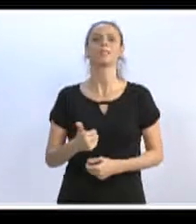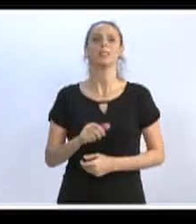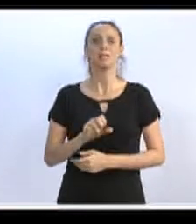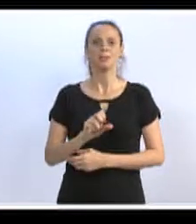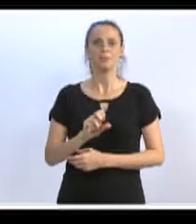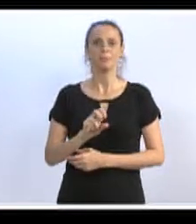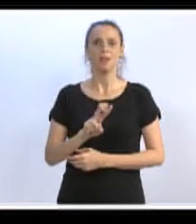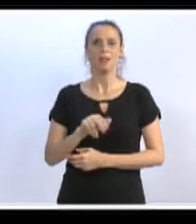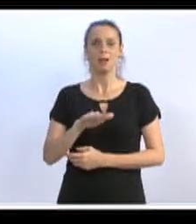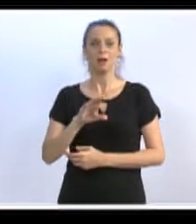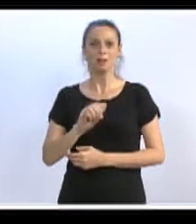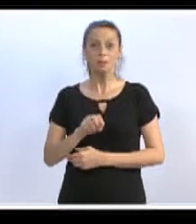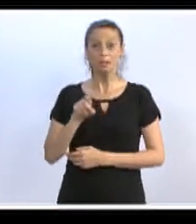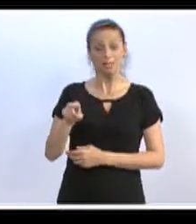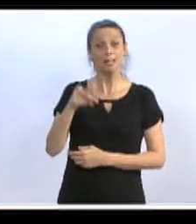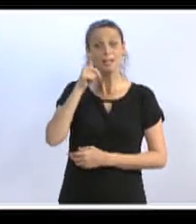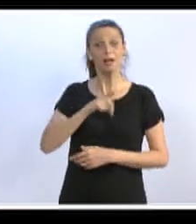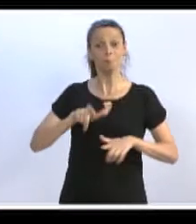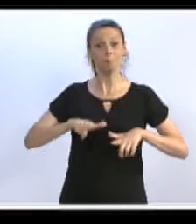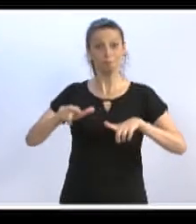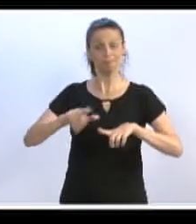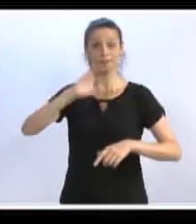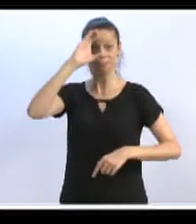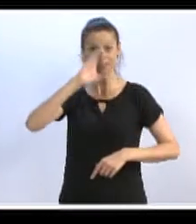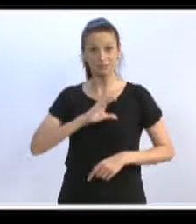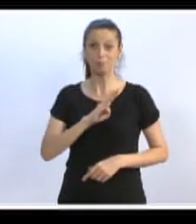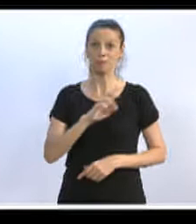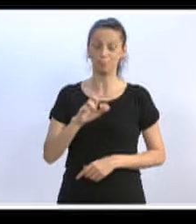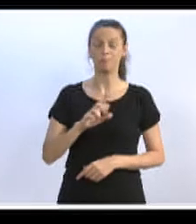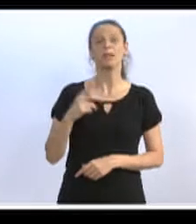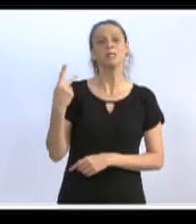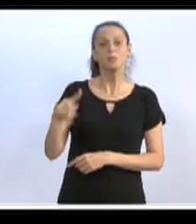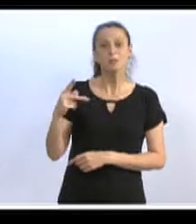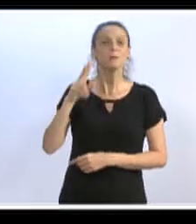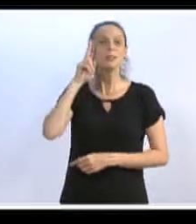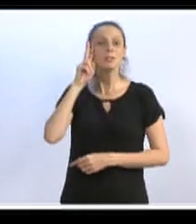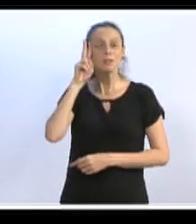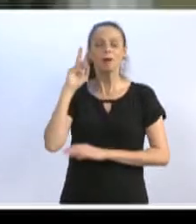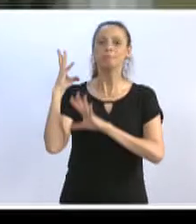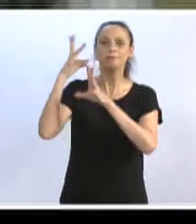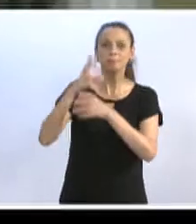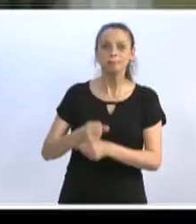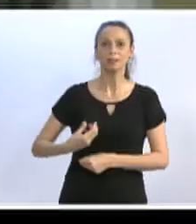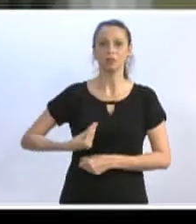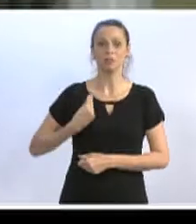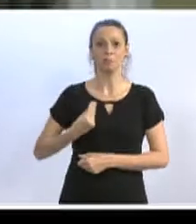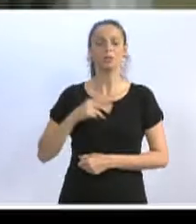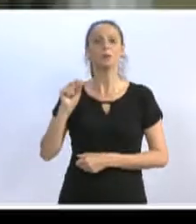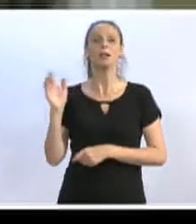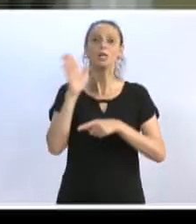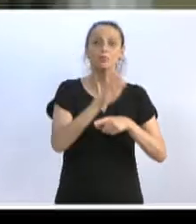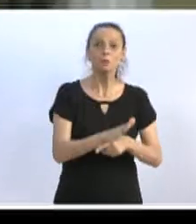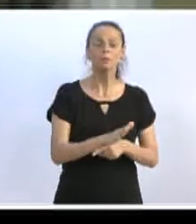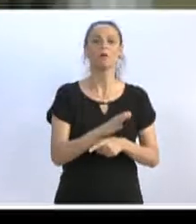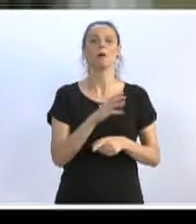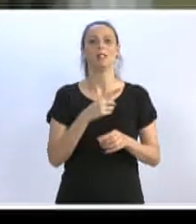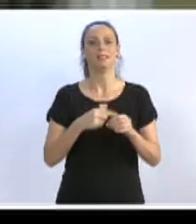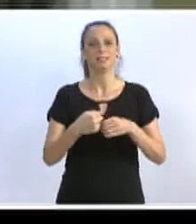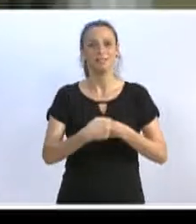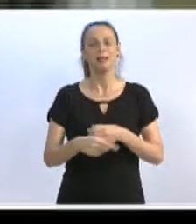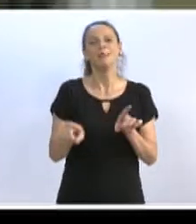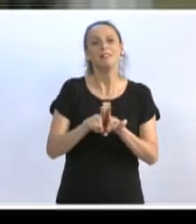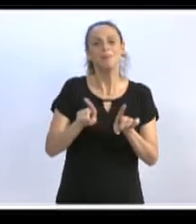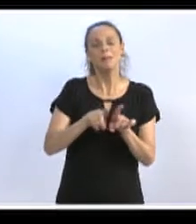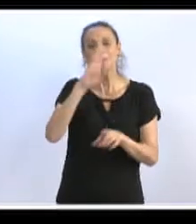cidadão blumenauense merecido reconhecimento a ele a sua história de vida que já fez por nossa cidade especial pela grande velha continua